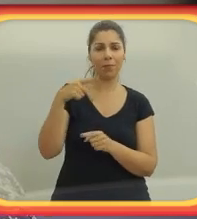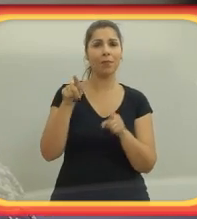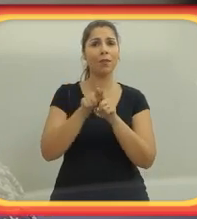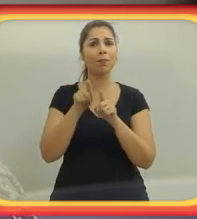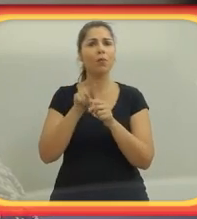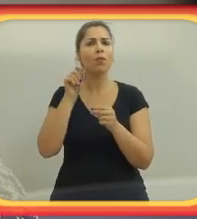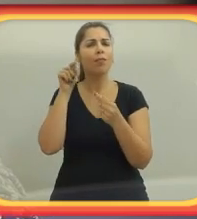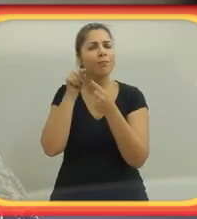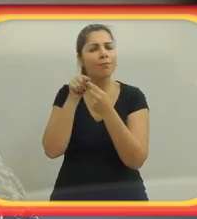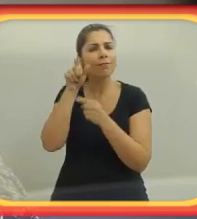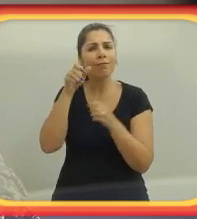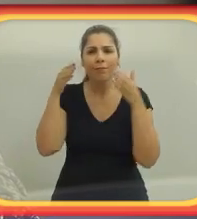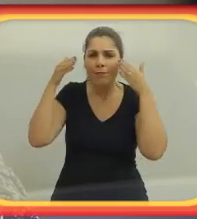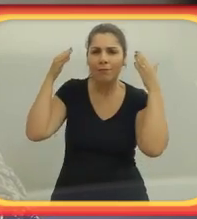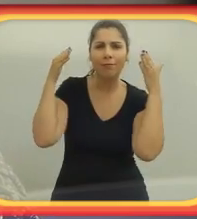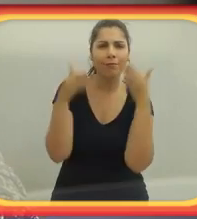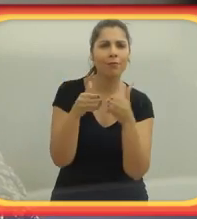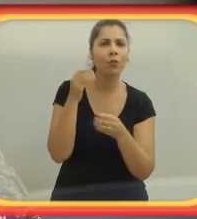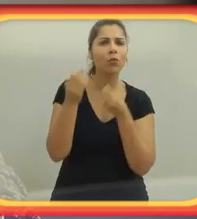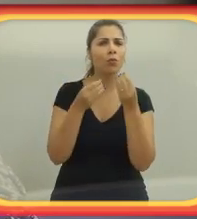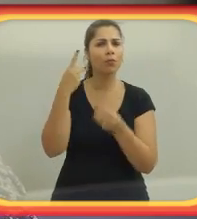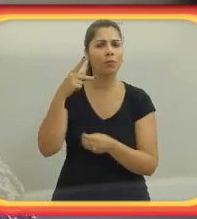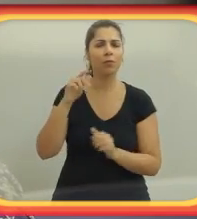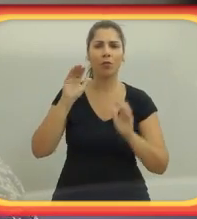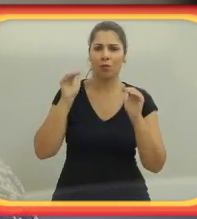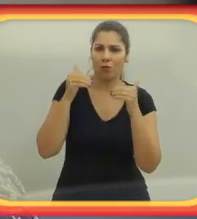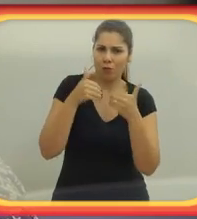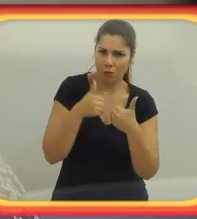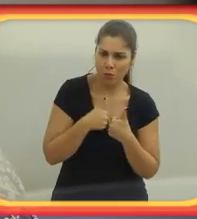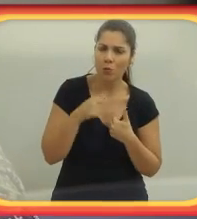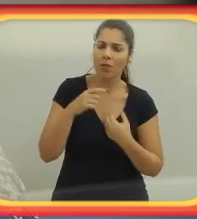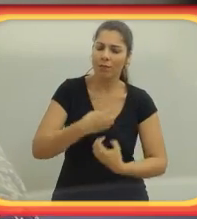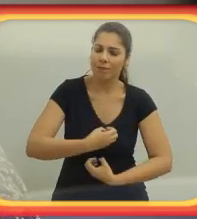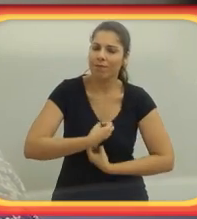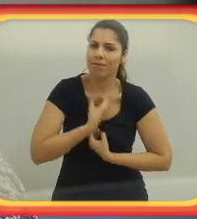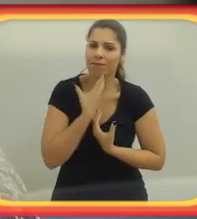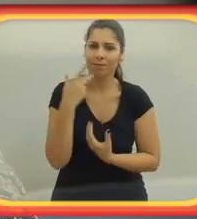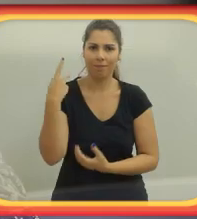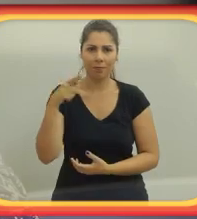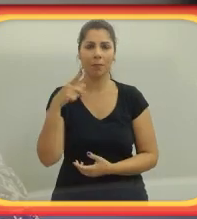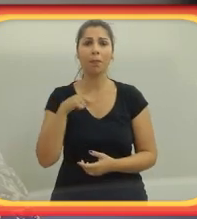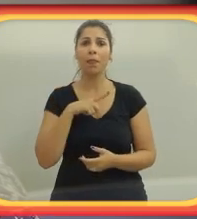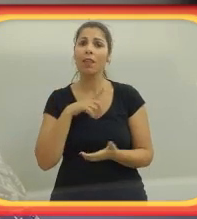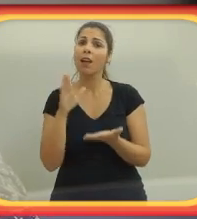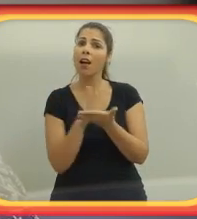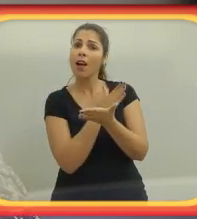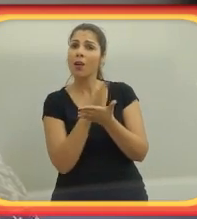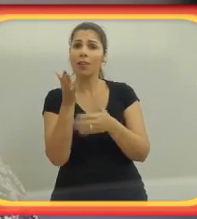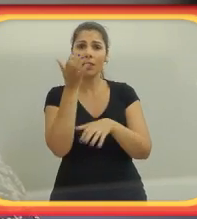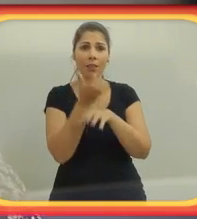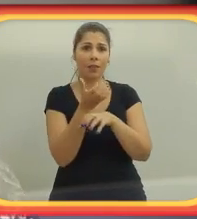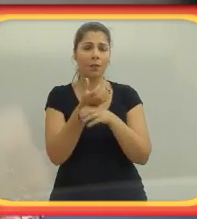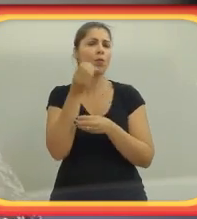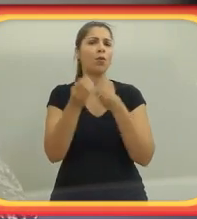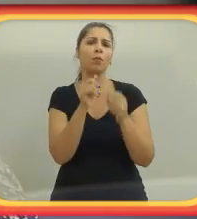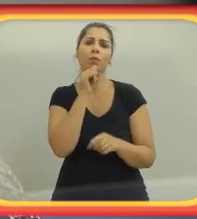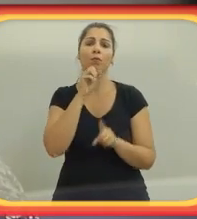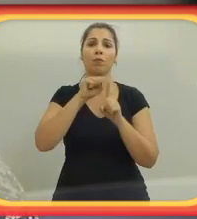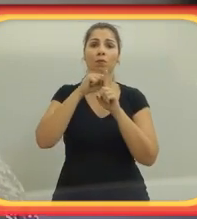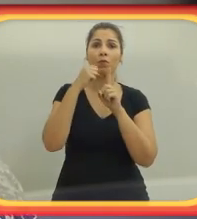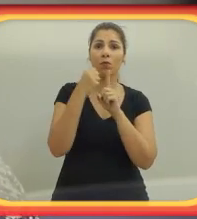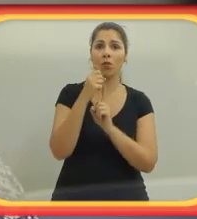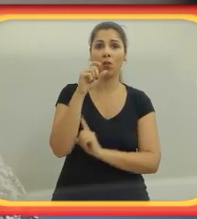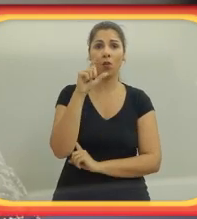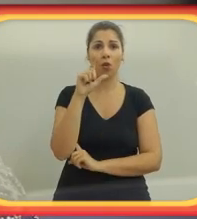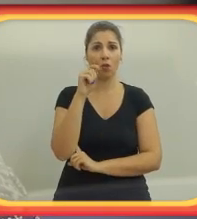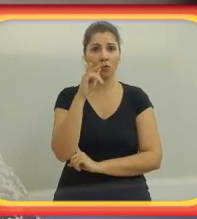ela ou não, como a gente deveria adaptar material para ela de acordo com a personalidade dela, né? De acordo com a especificidade